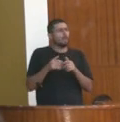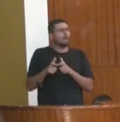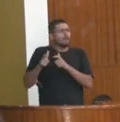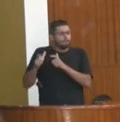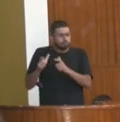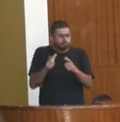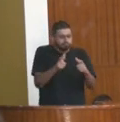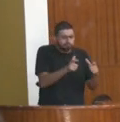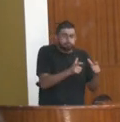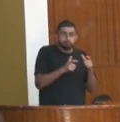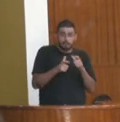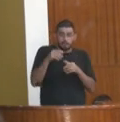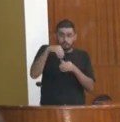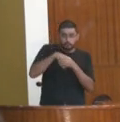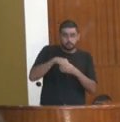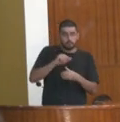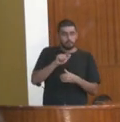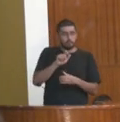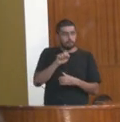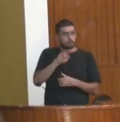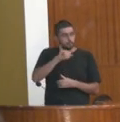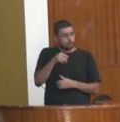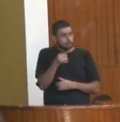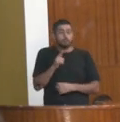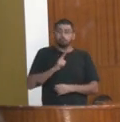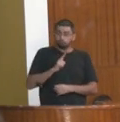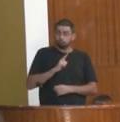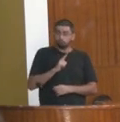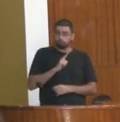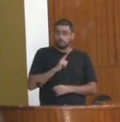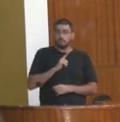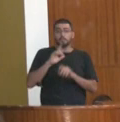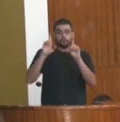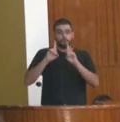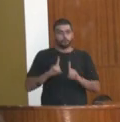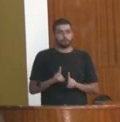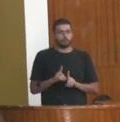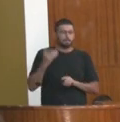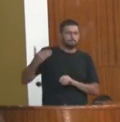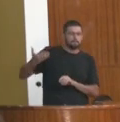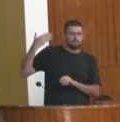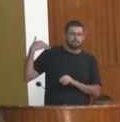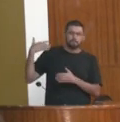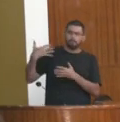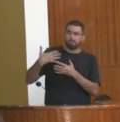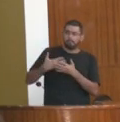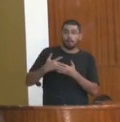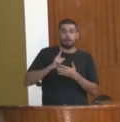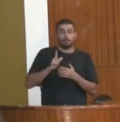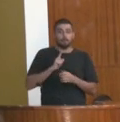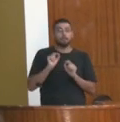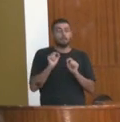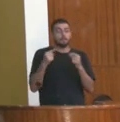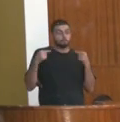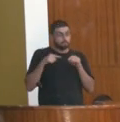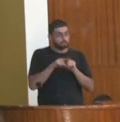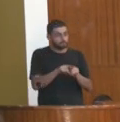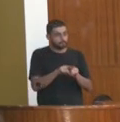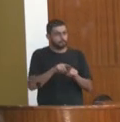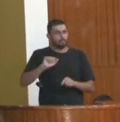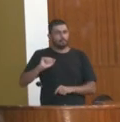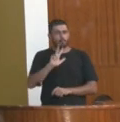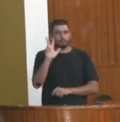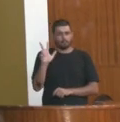vários departamentos da UERJ, têm pessoas com deficiência. A UERJ já há muito tempo, por exemplo, tem uma parceria com a ANDEF, que é a